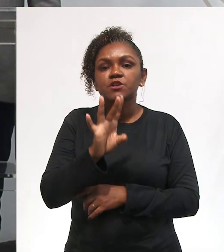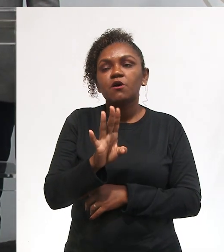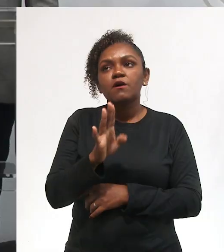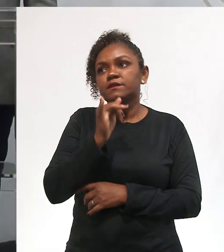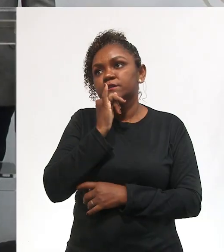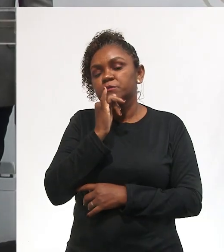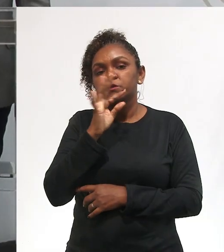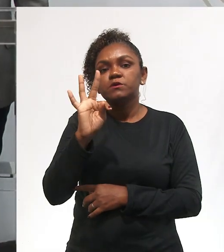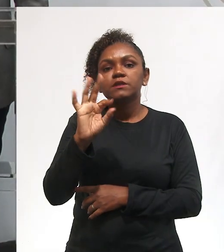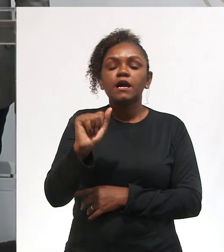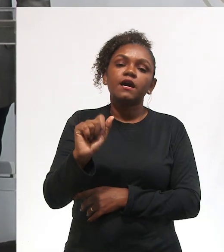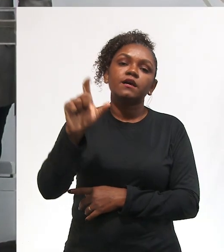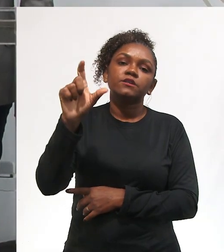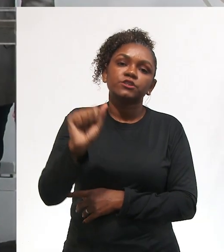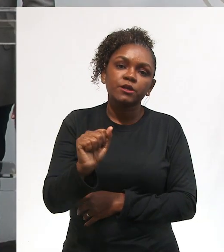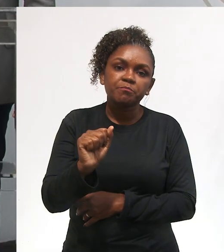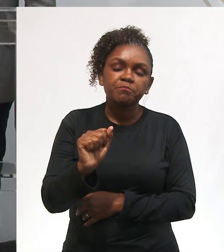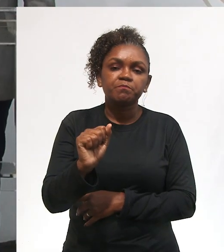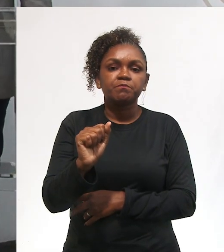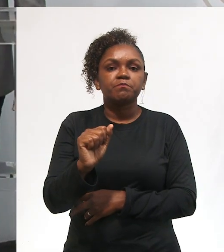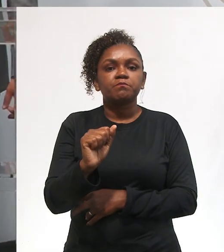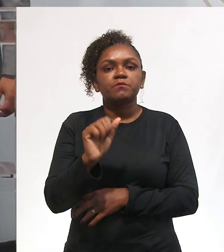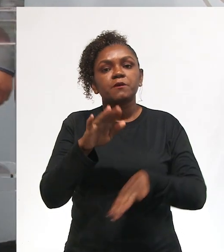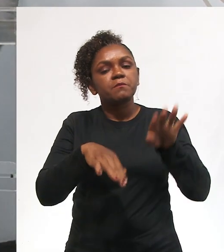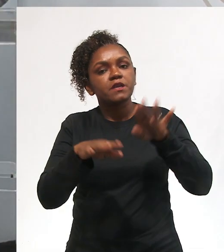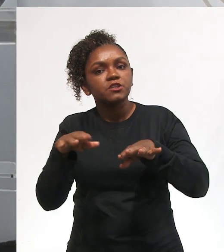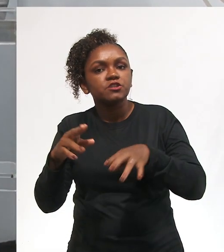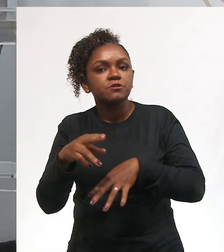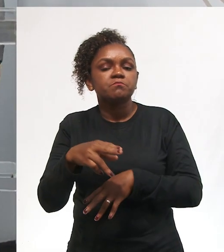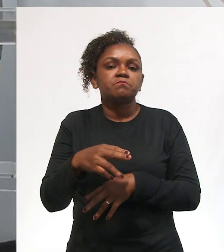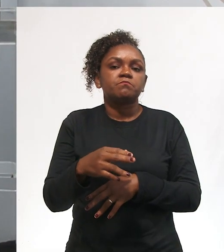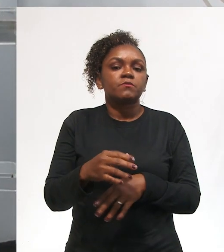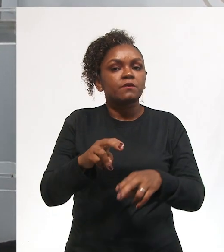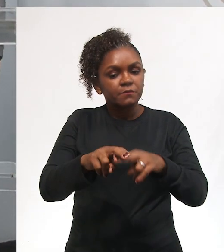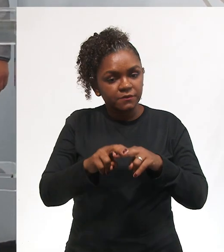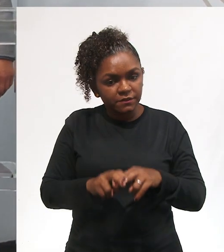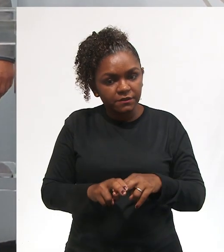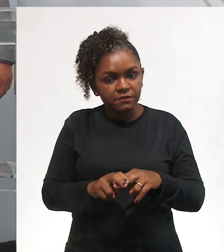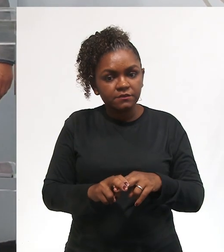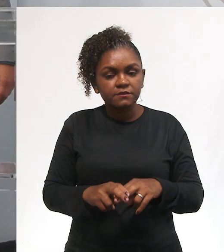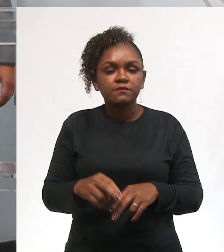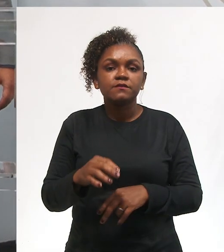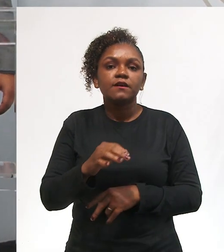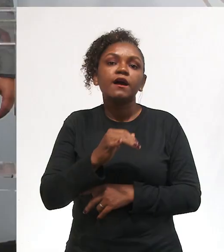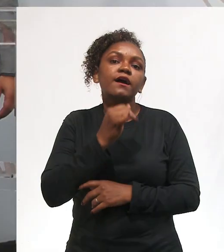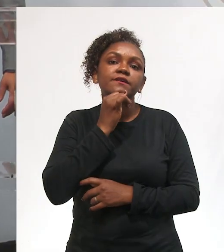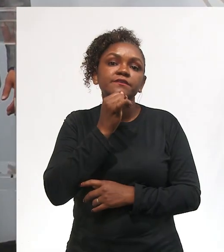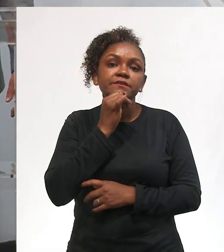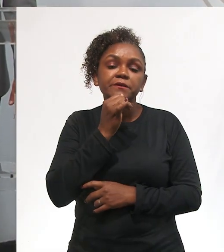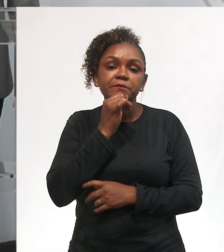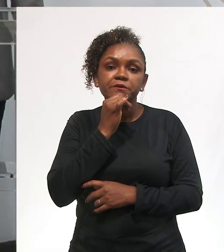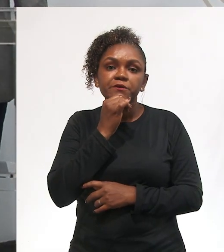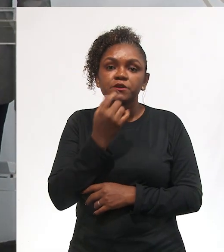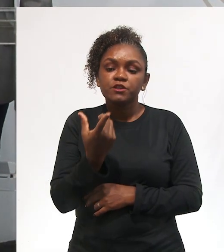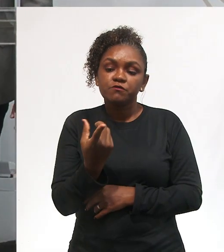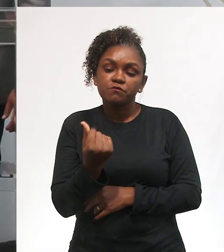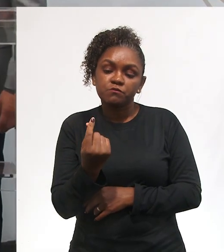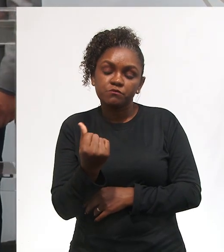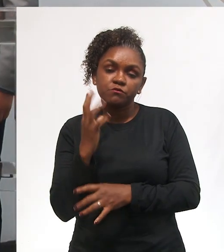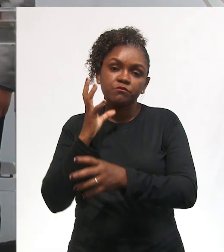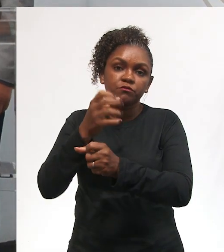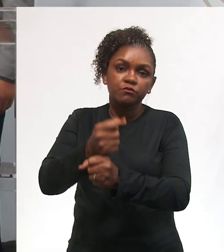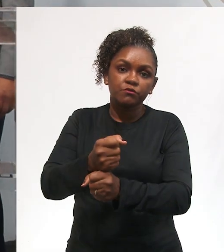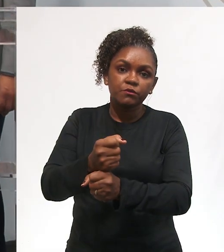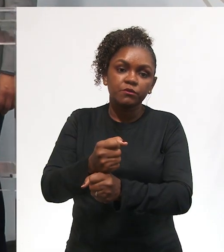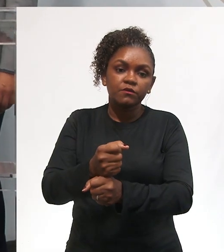efetiva, né? O que é uma taxa nominal, e aí a gente traz para um concurso público o que é um custo efetivo total, né?